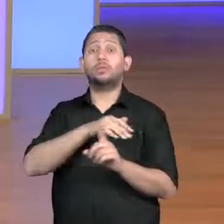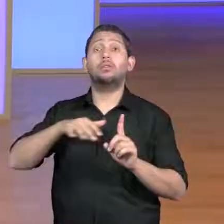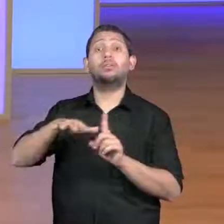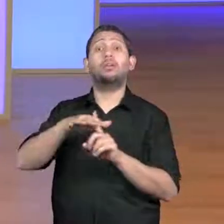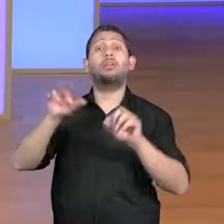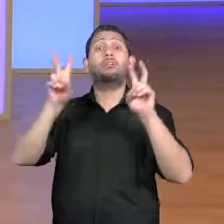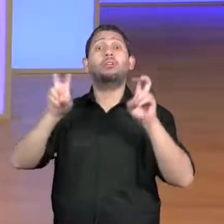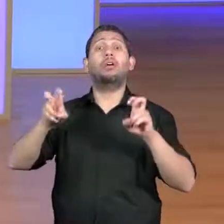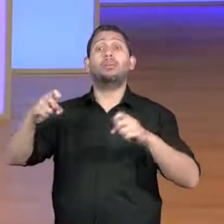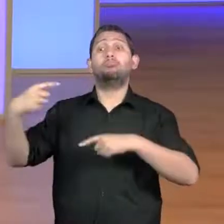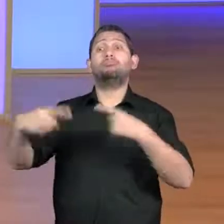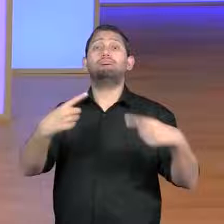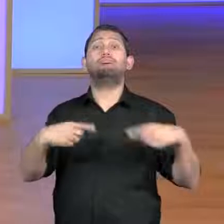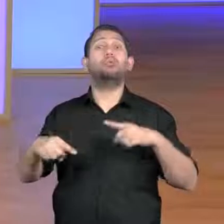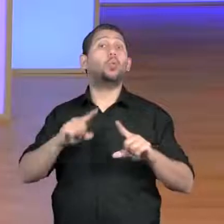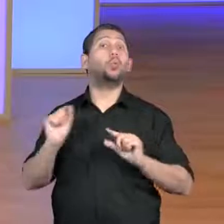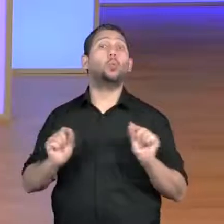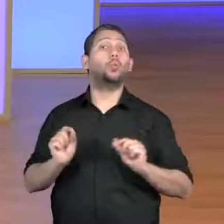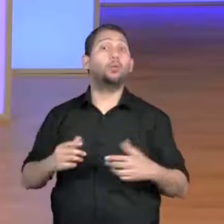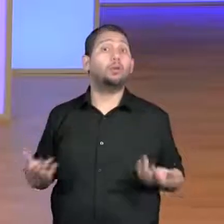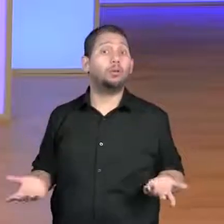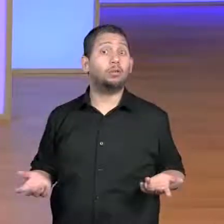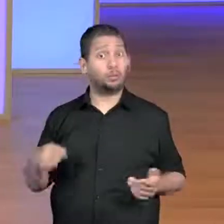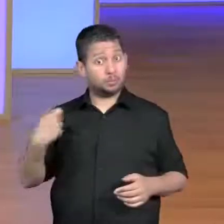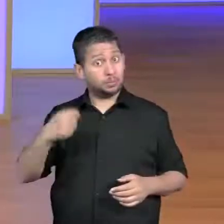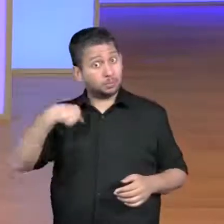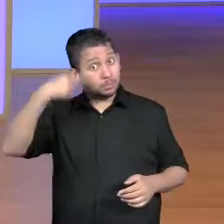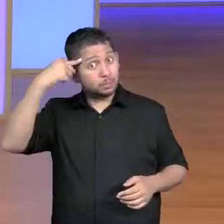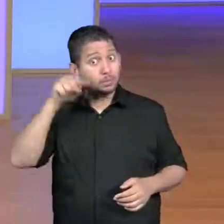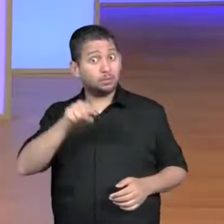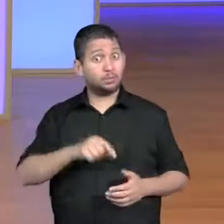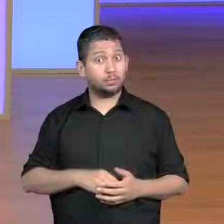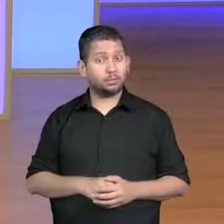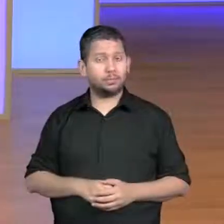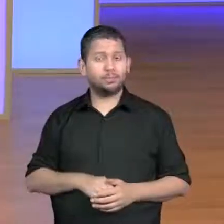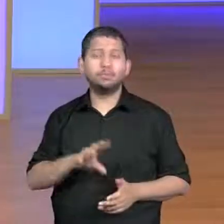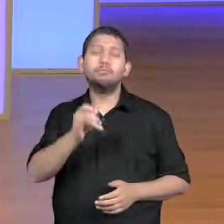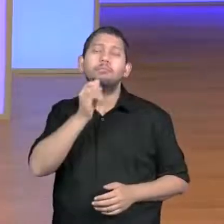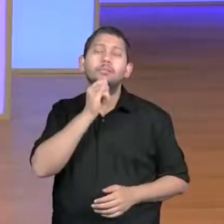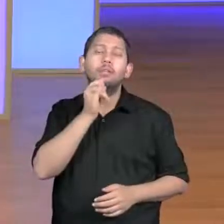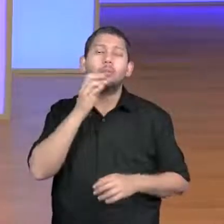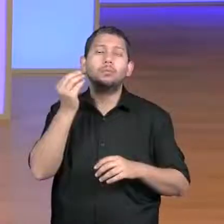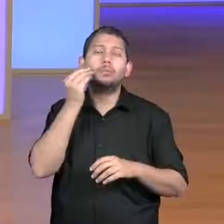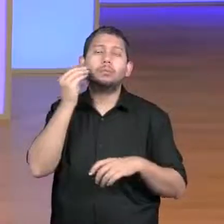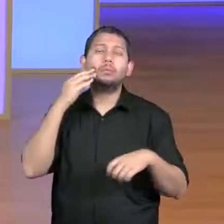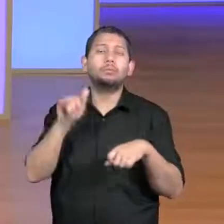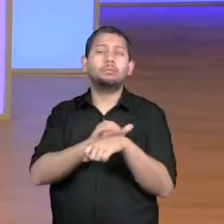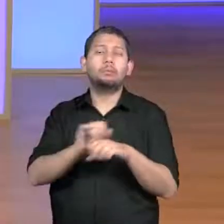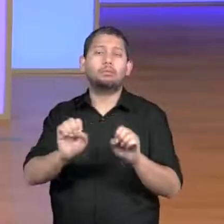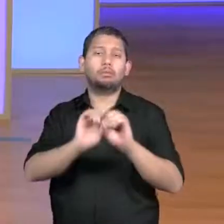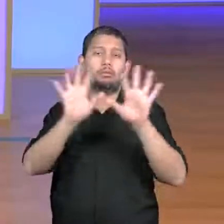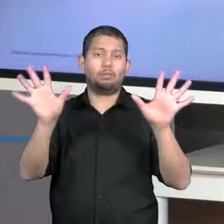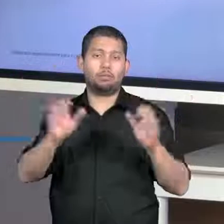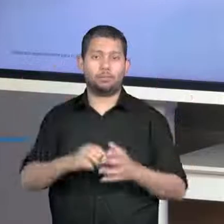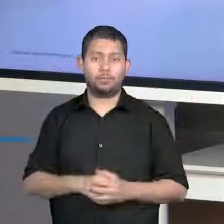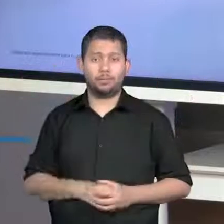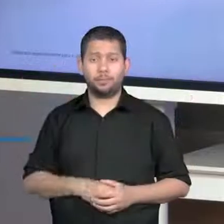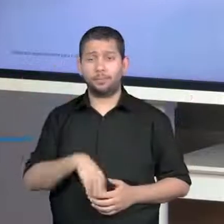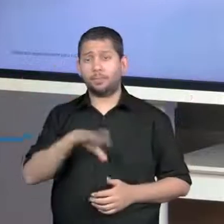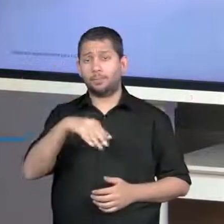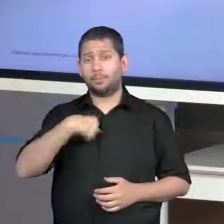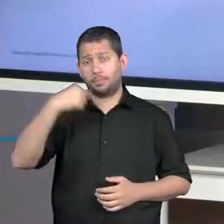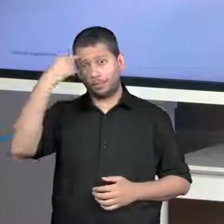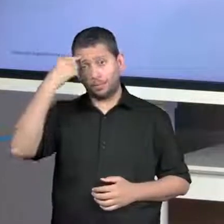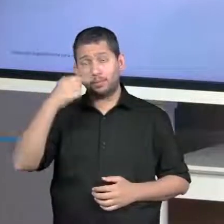tema vai trazer. Então, eu sempre tenho que pensar nisso. Vamos dar um exemplo para ficar mais claro. Vamos pensar aí que eu quero falar